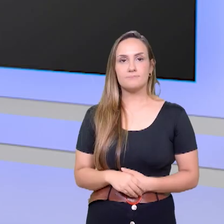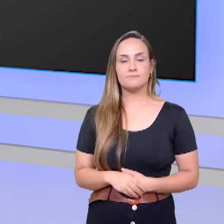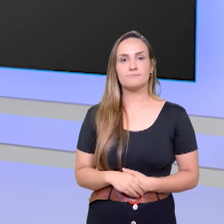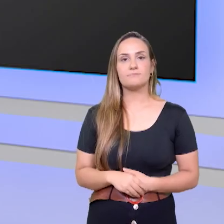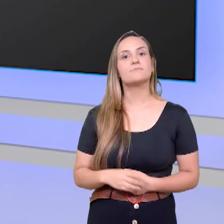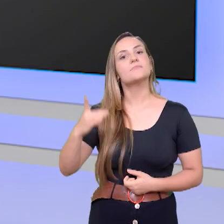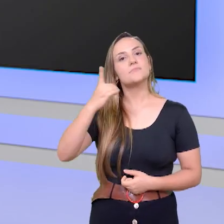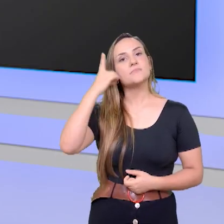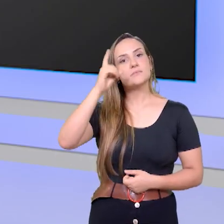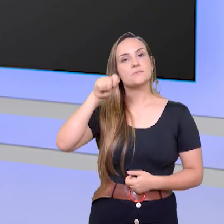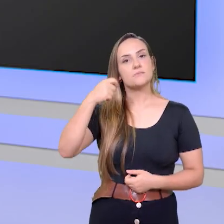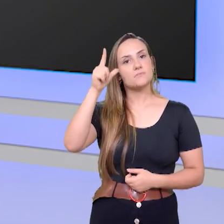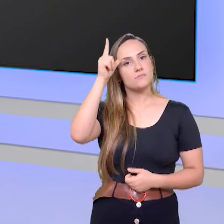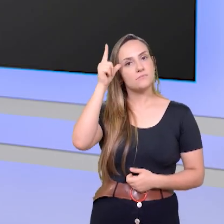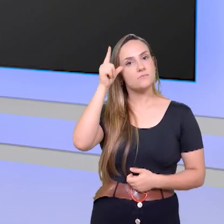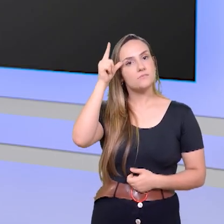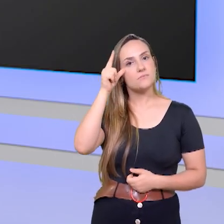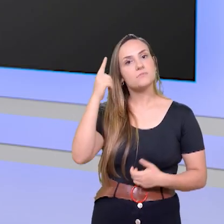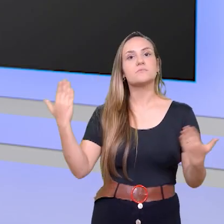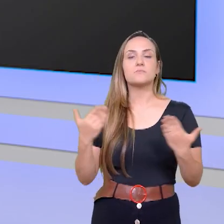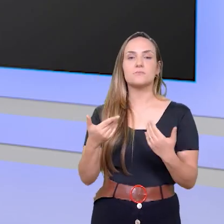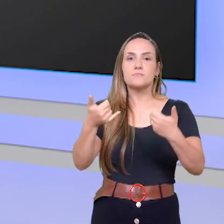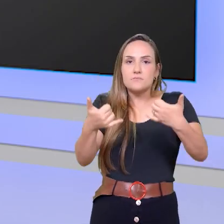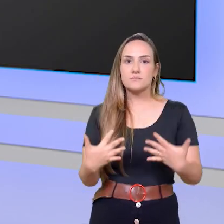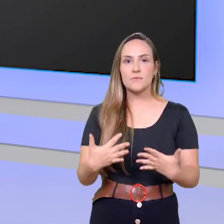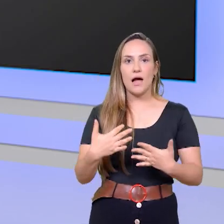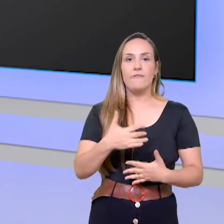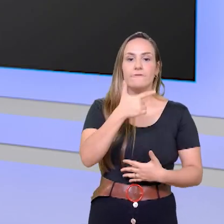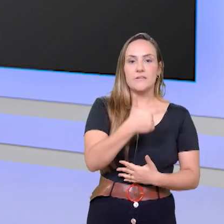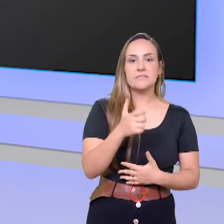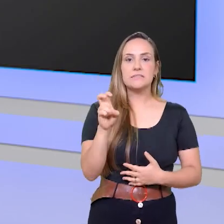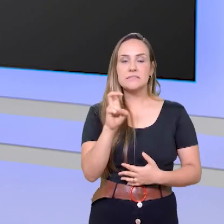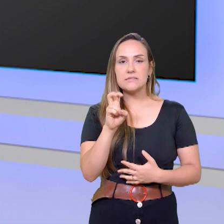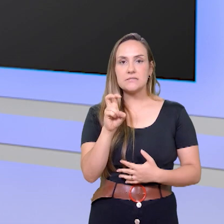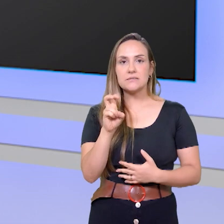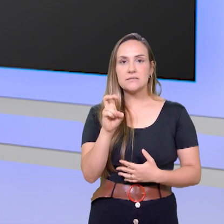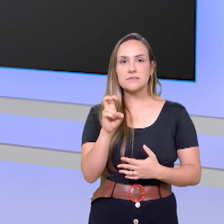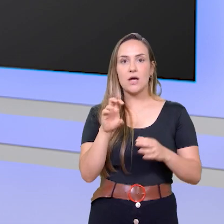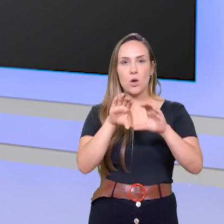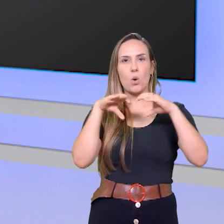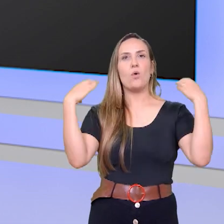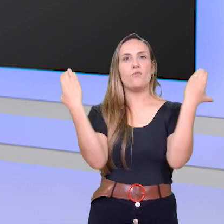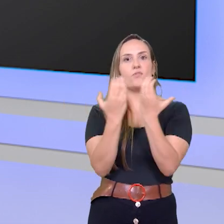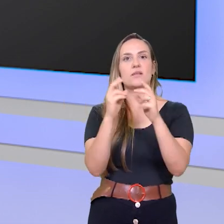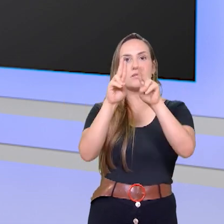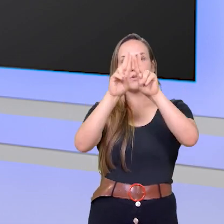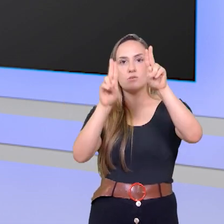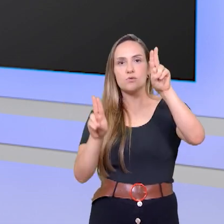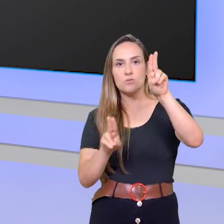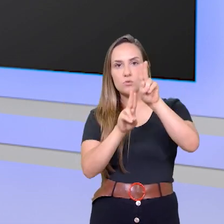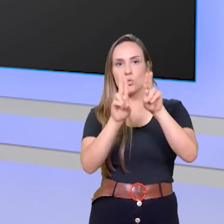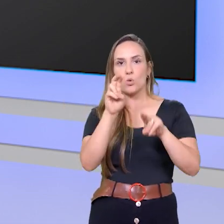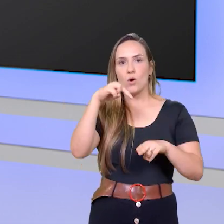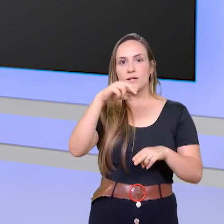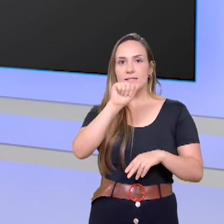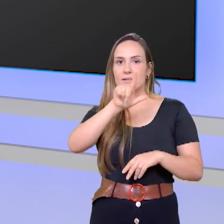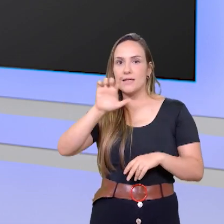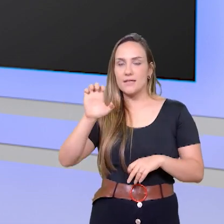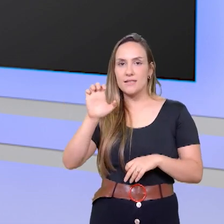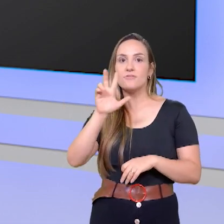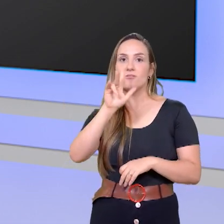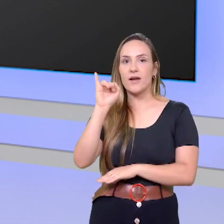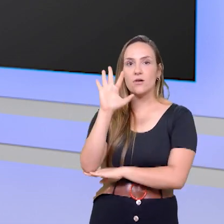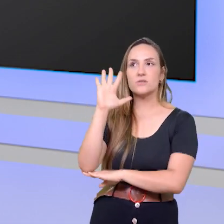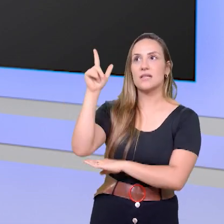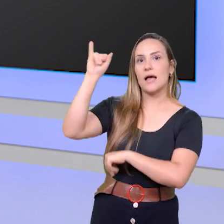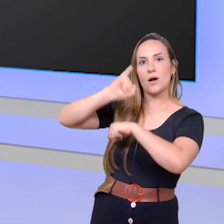O deputado Lídio Lopes fala da realização da 25ª edição da Conferência da UNALI, realizada na